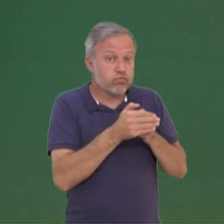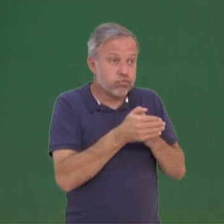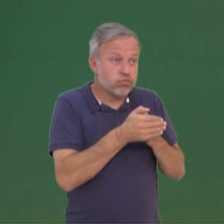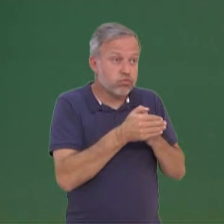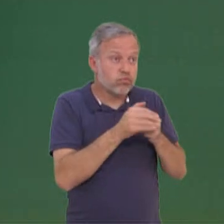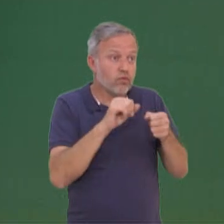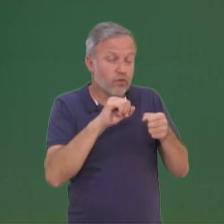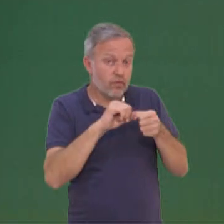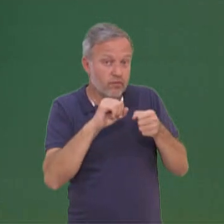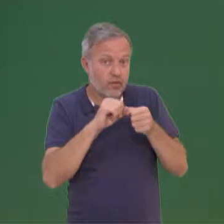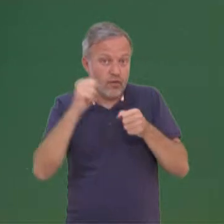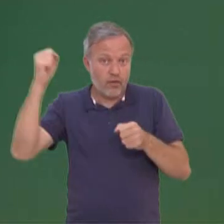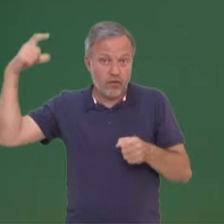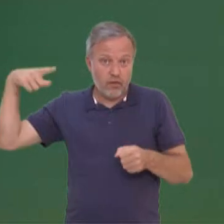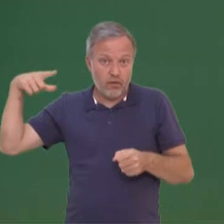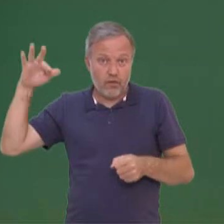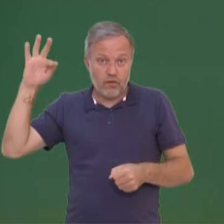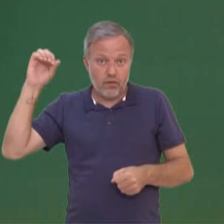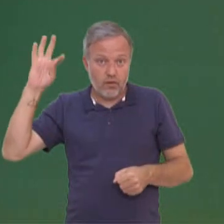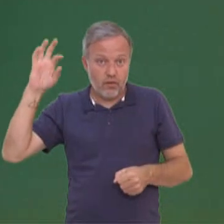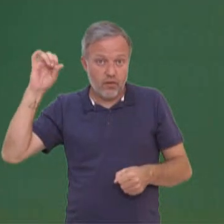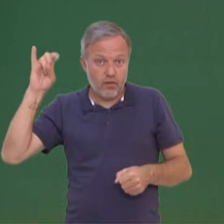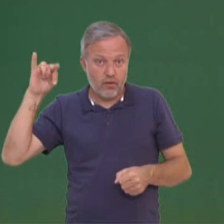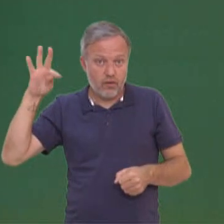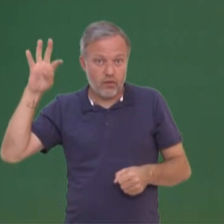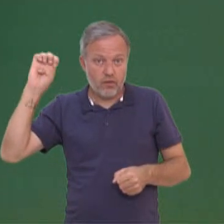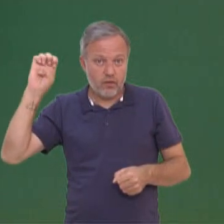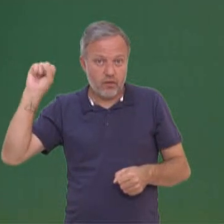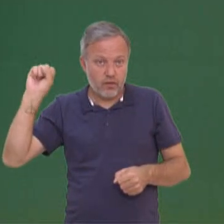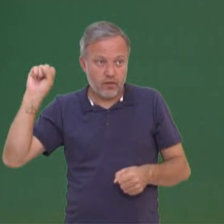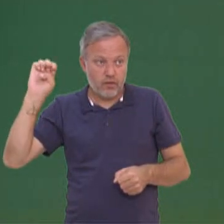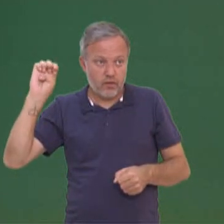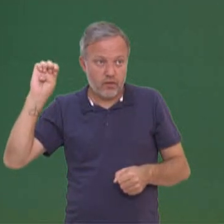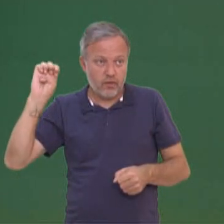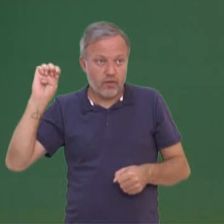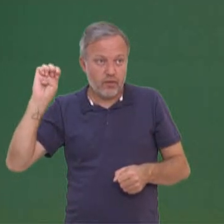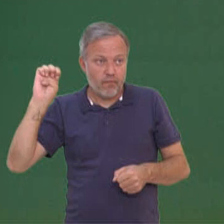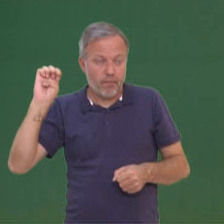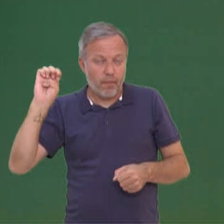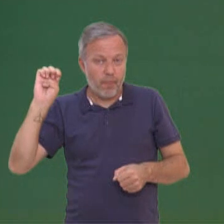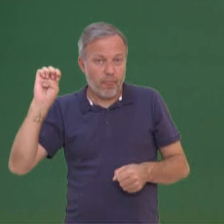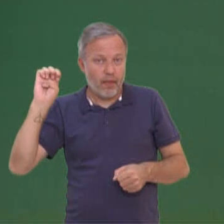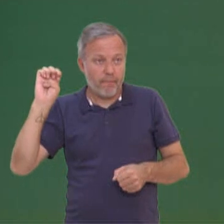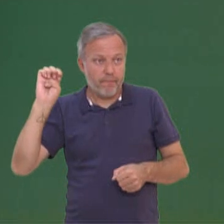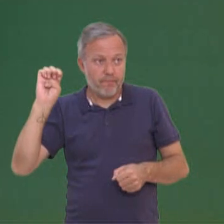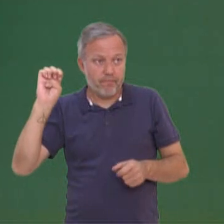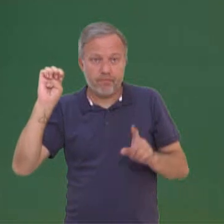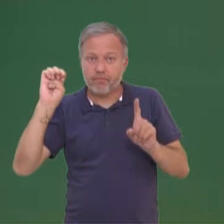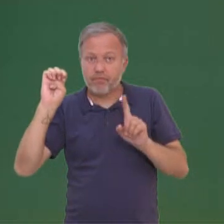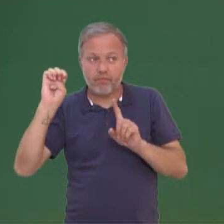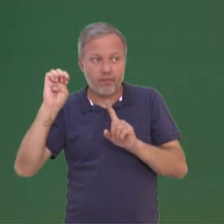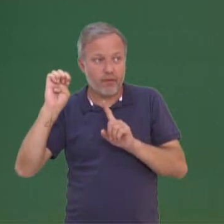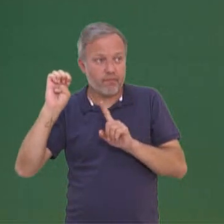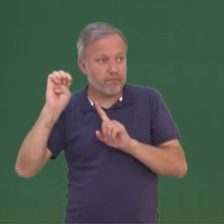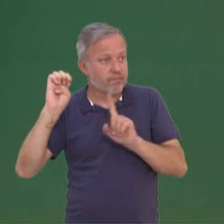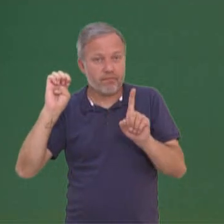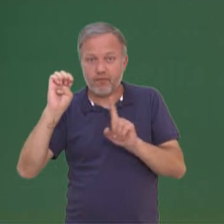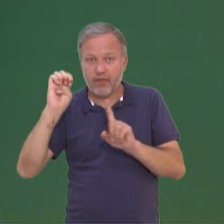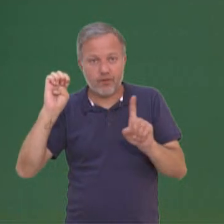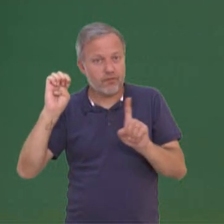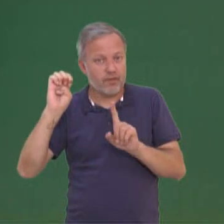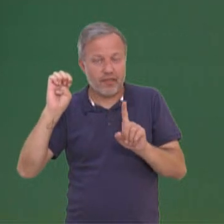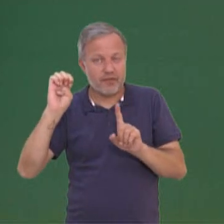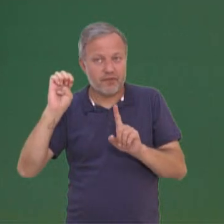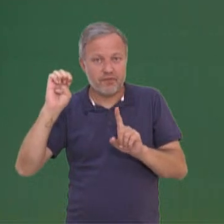fazer fotossíntese. Por mais que você nem soubesse o que é mutualismo, saprobiose ou parasitismo, você sabe que fungo não